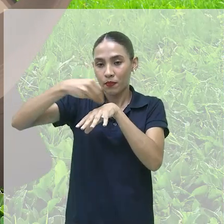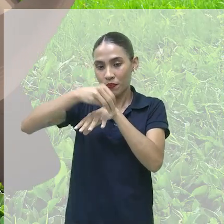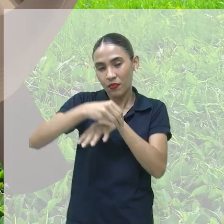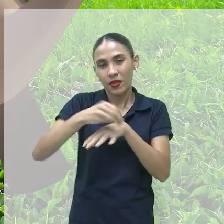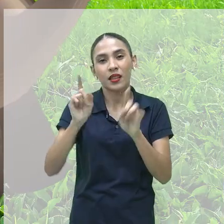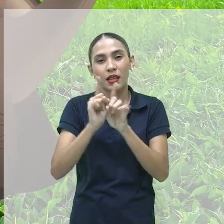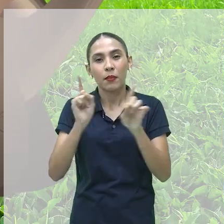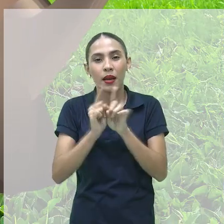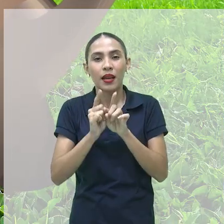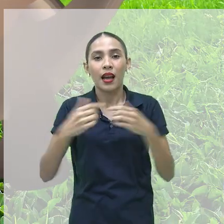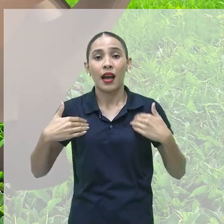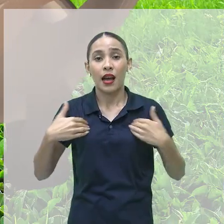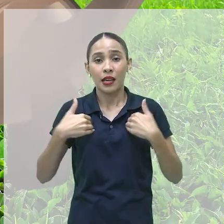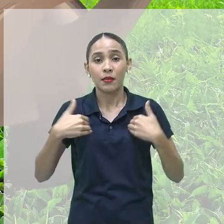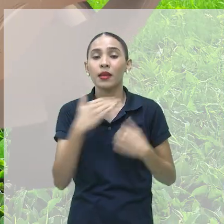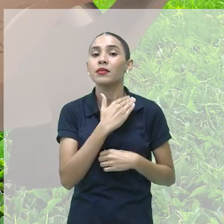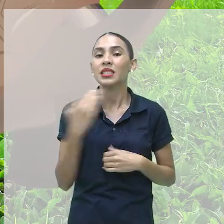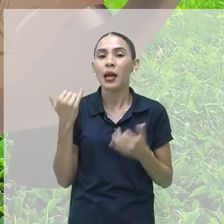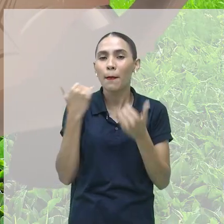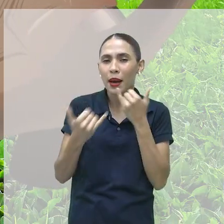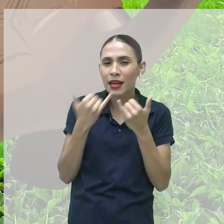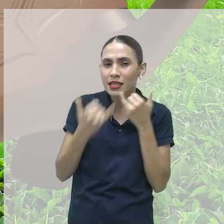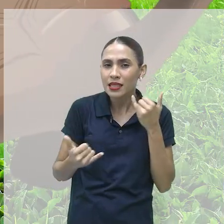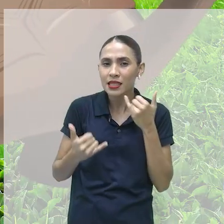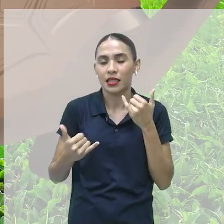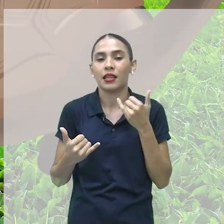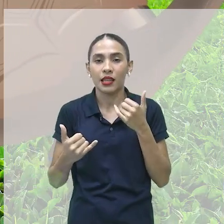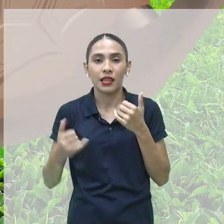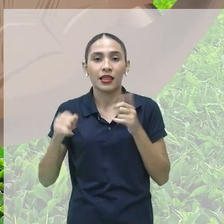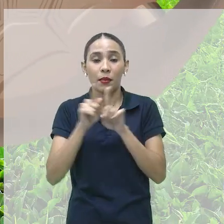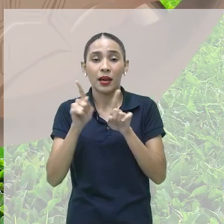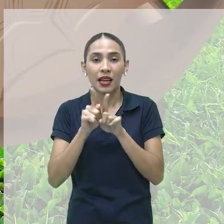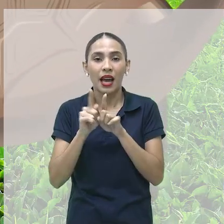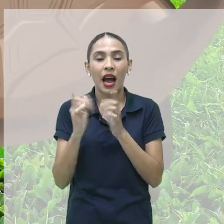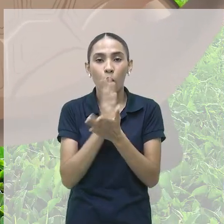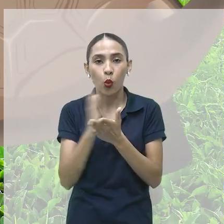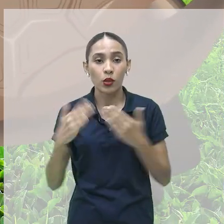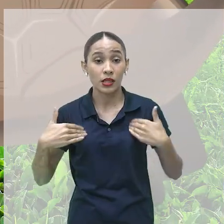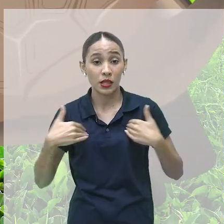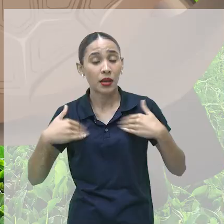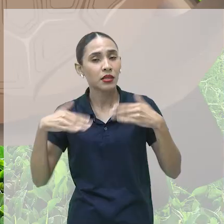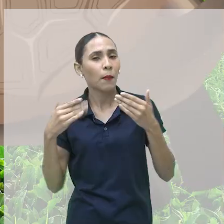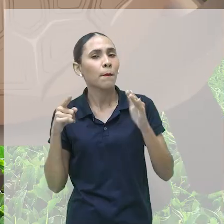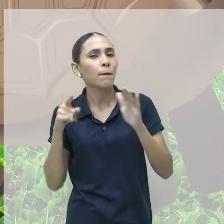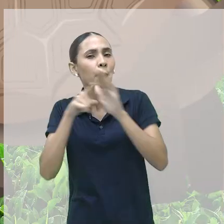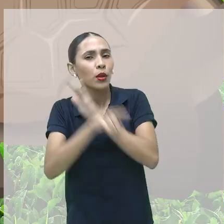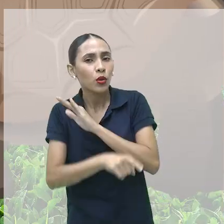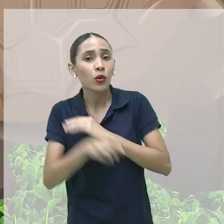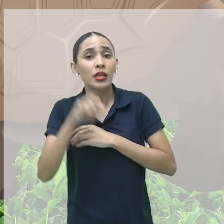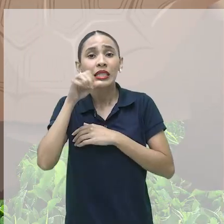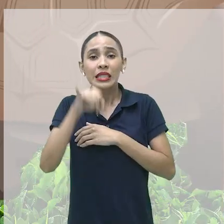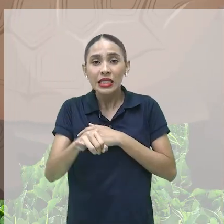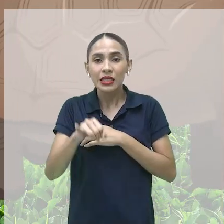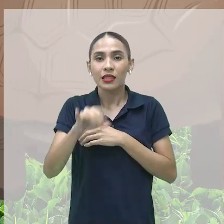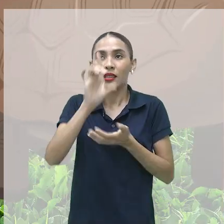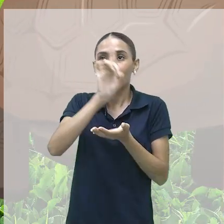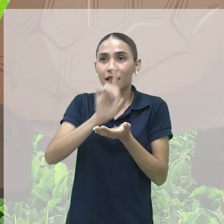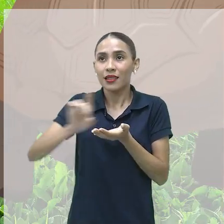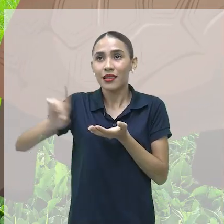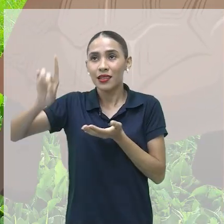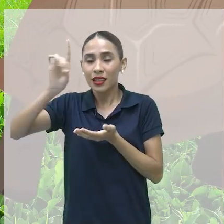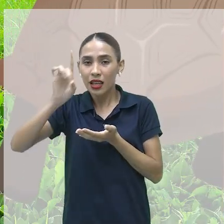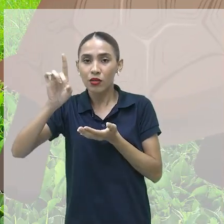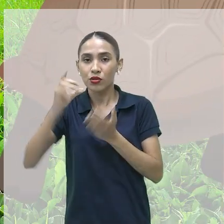extintos que se pareciam com espécies atuais e adaptações perfeitas ao meio ambiente. E aí ele se questionou, se Deus criou